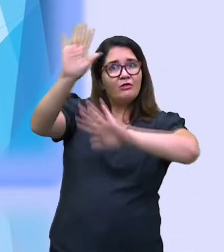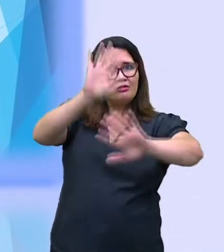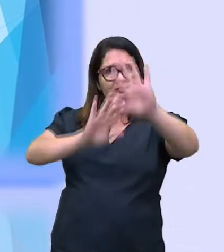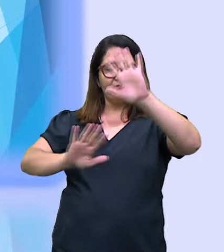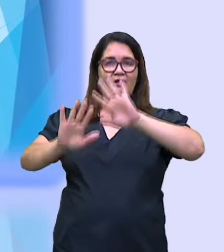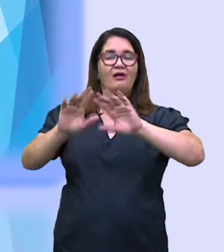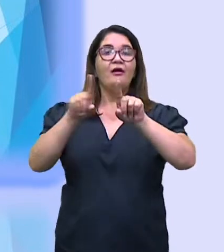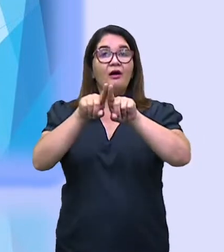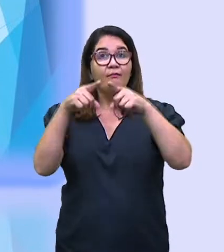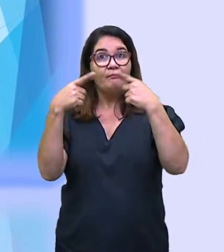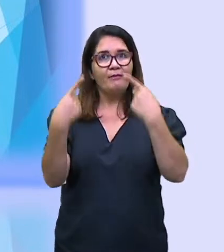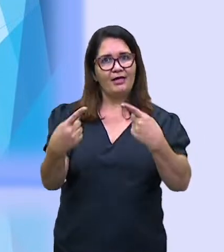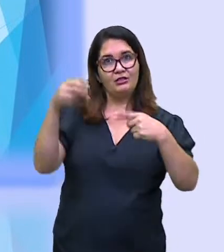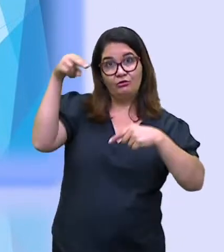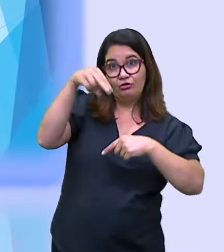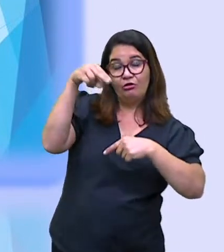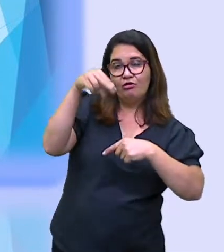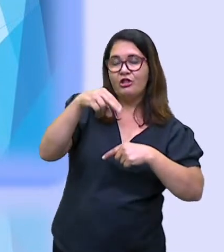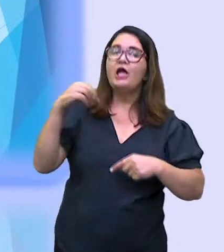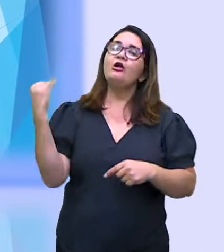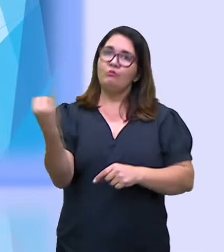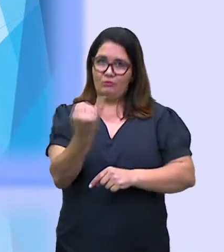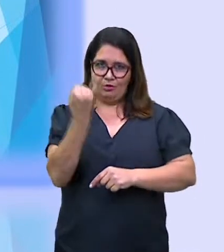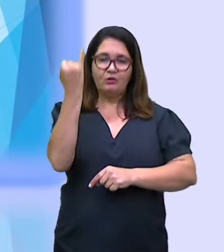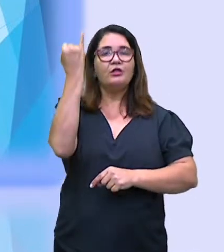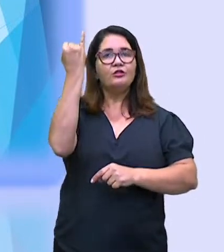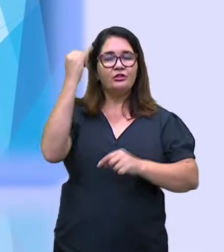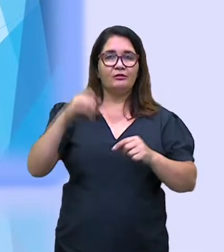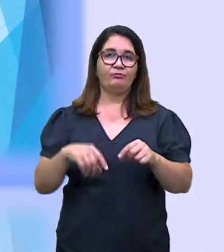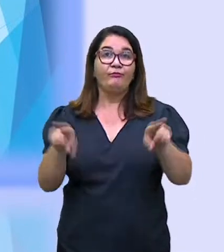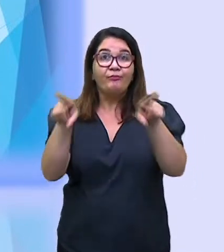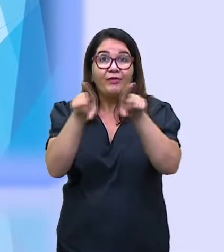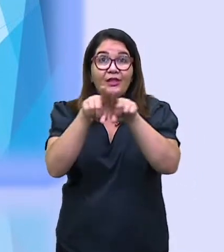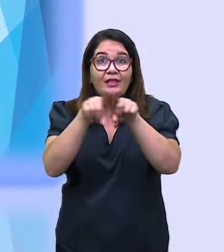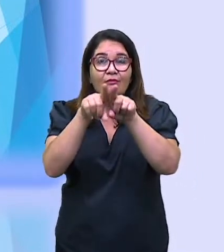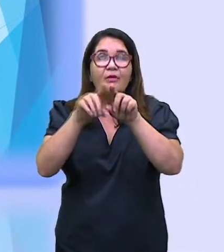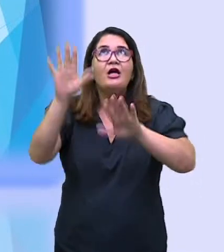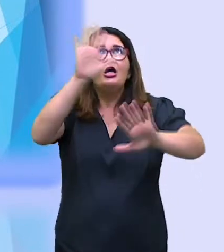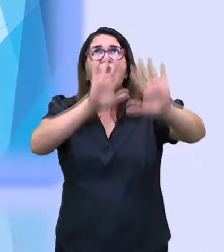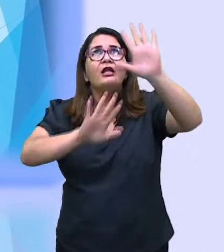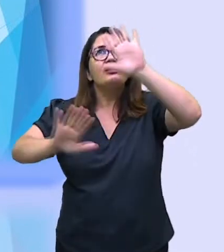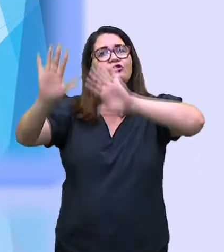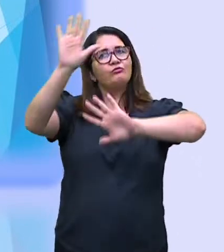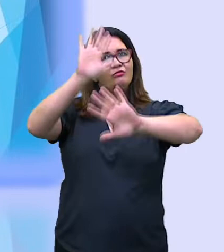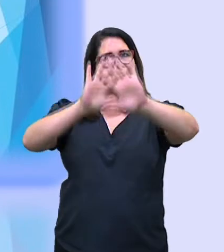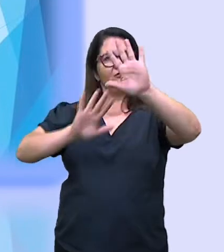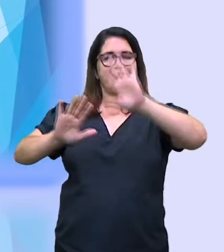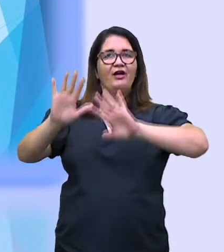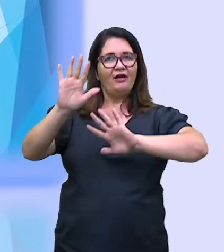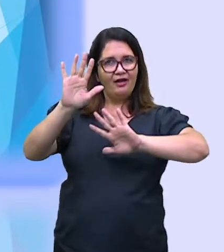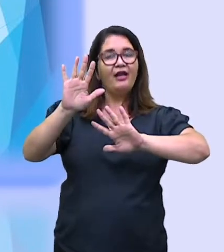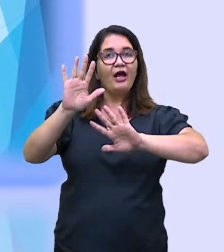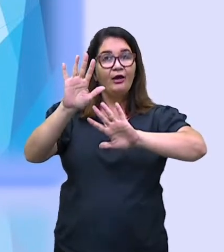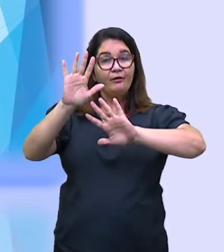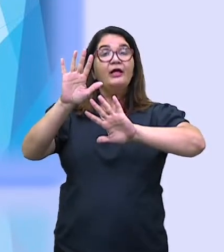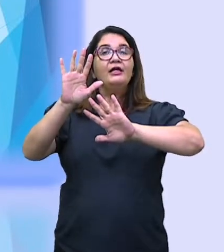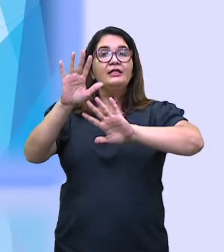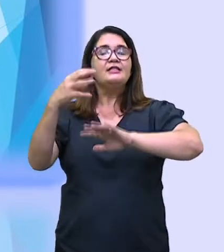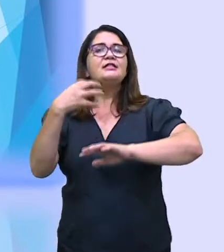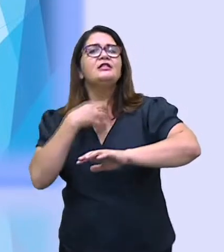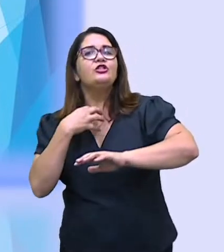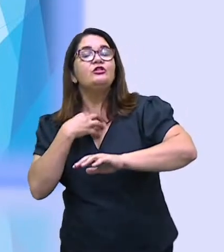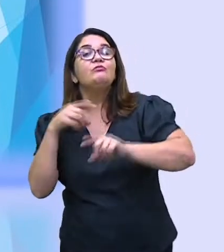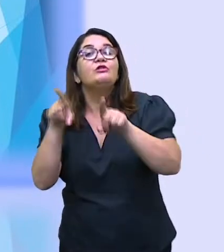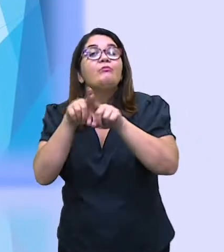falando aqui, né, que eu estou citando, o ar atmosférico também apresenta o vapor